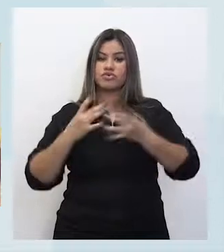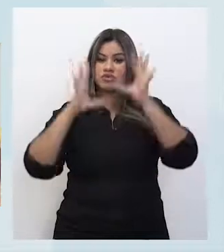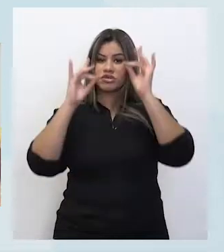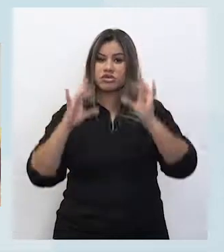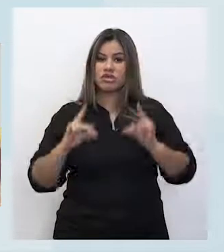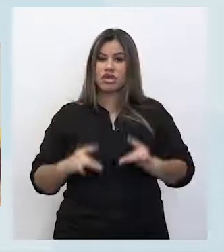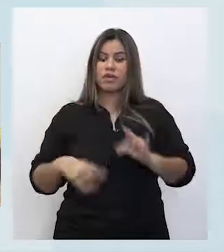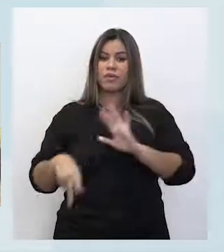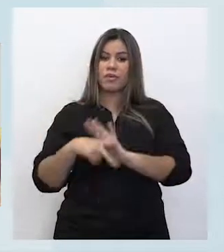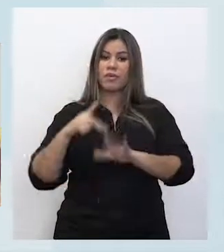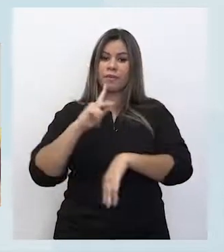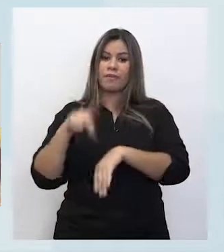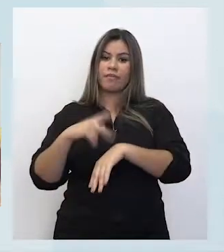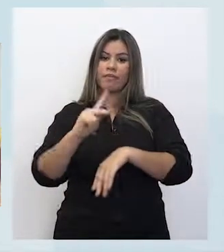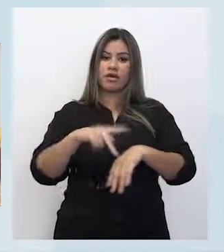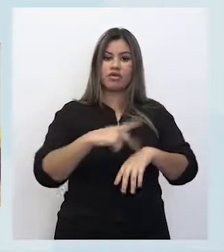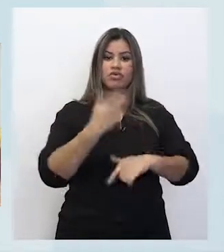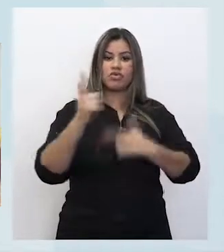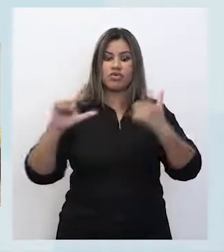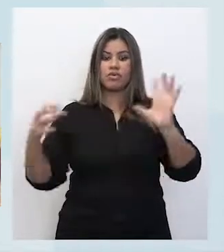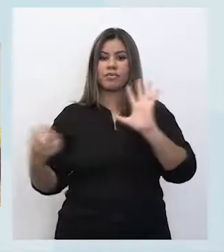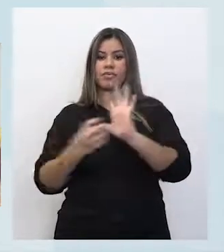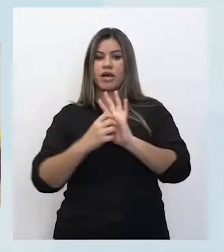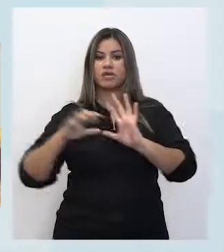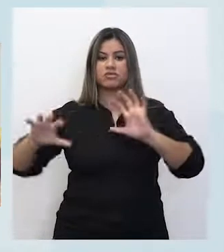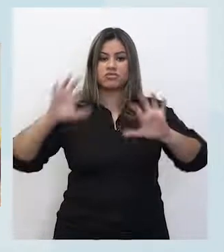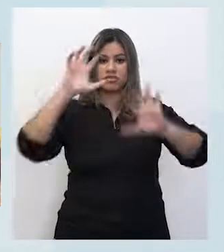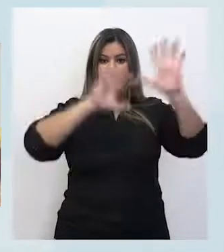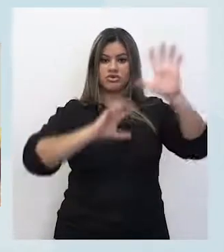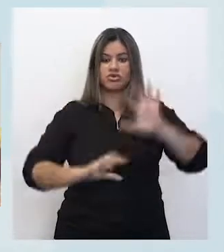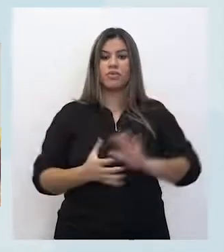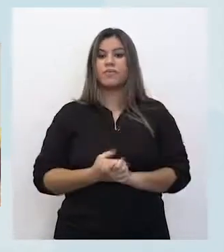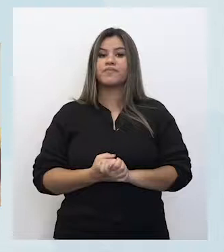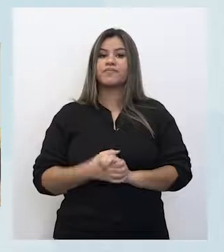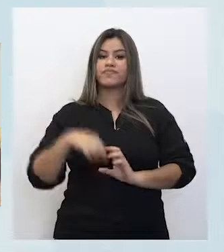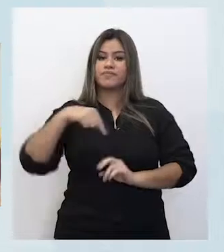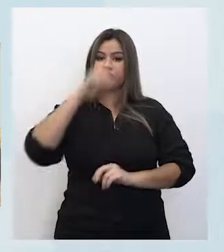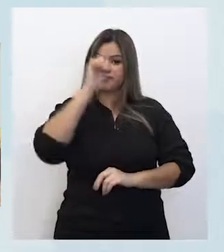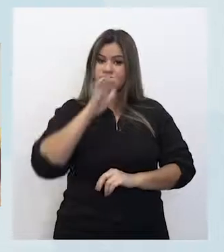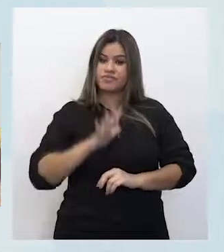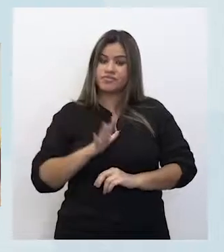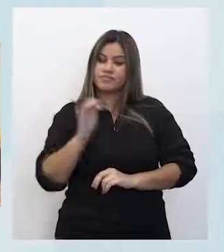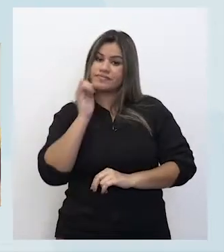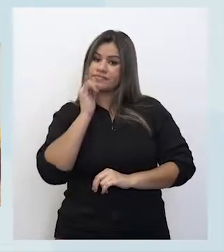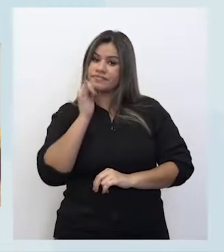alguns países, de acordo com o impacto para cada região. No caso do Brasil,